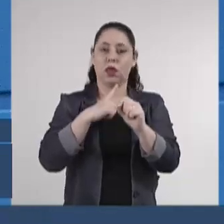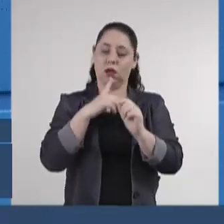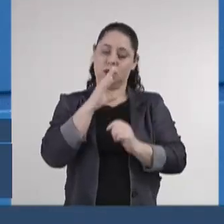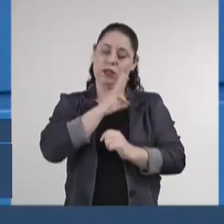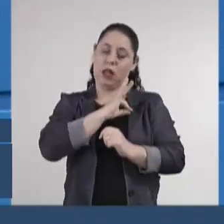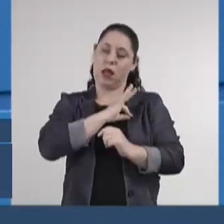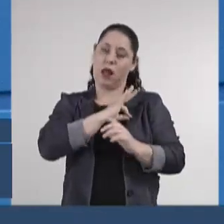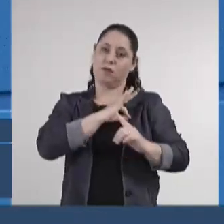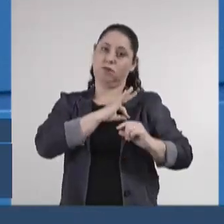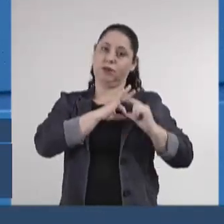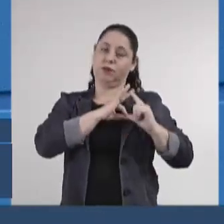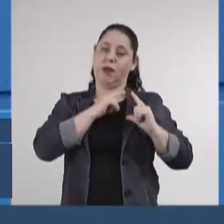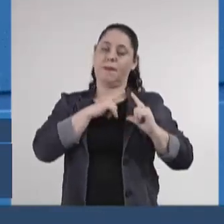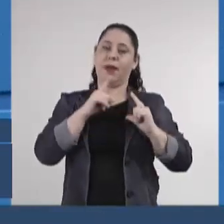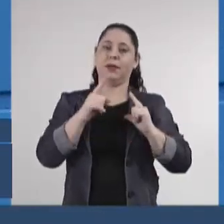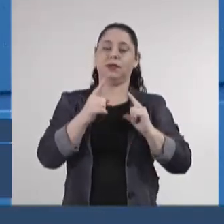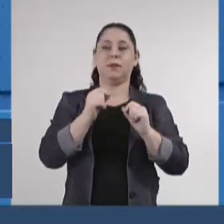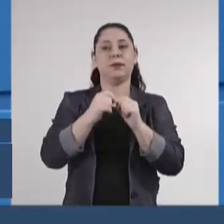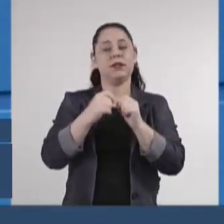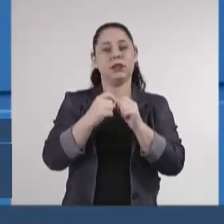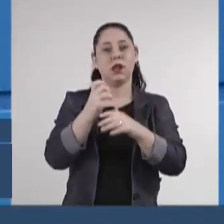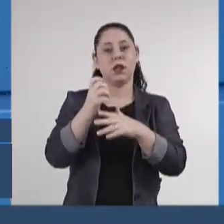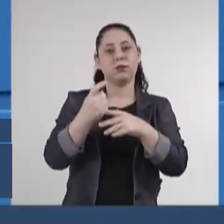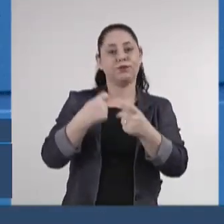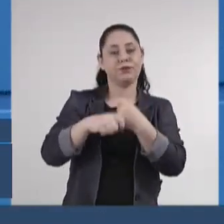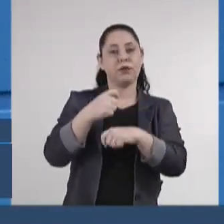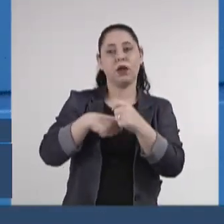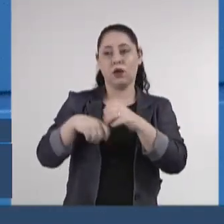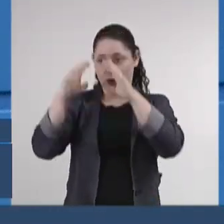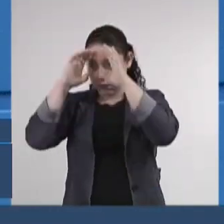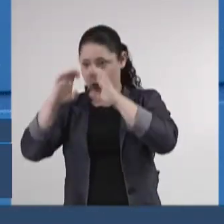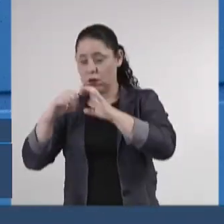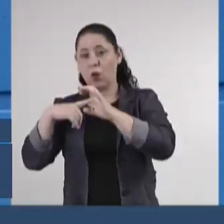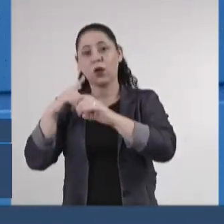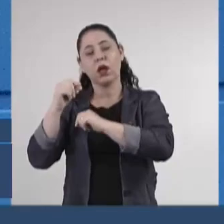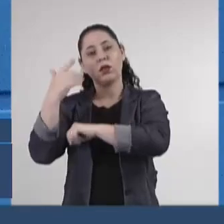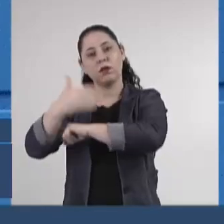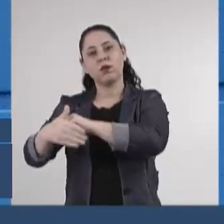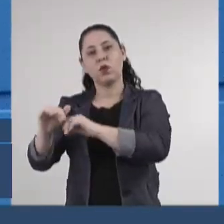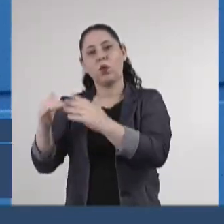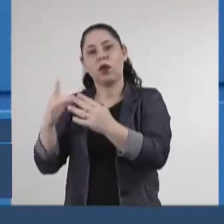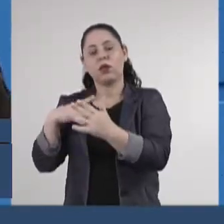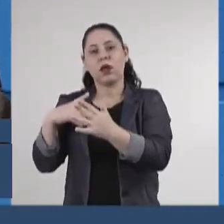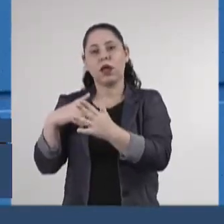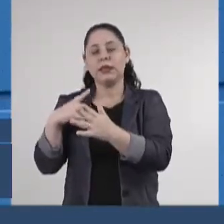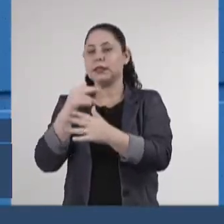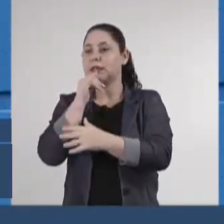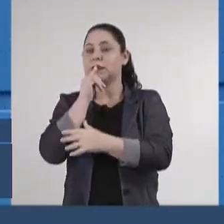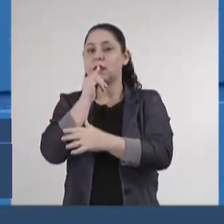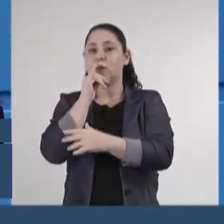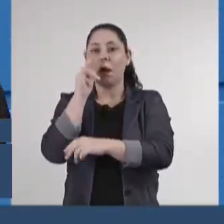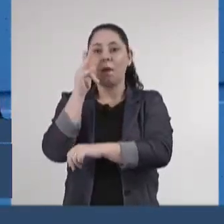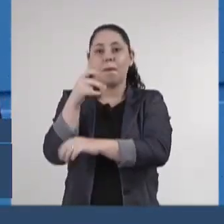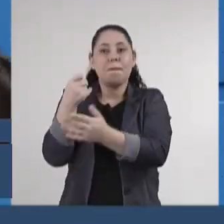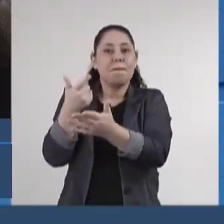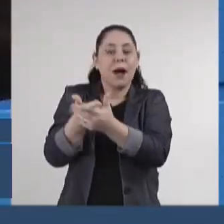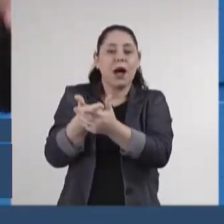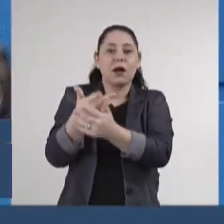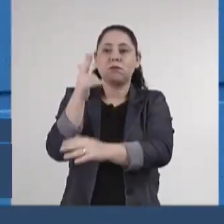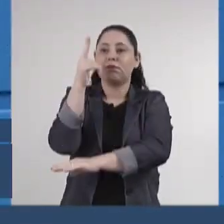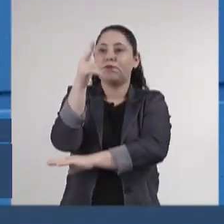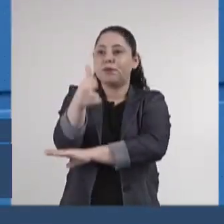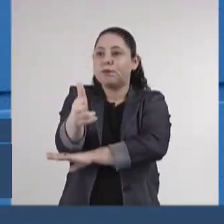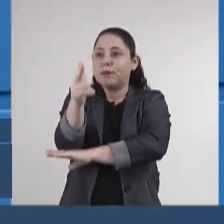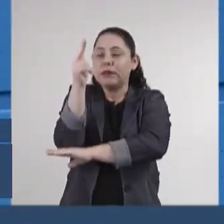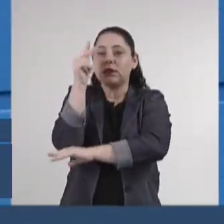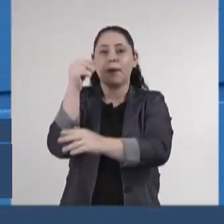lucro, lógico, ela está trabalhando, ela tem que ter lucro, e o cidadão é defendido a partir do momento que ele tem uma tarifa, no caso específico, de um pedágio que